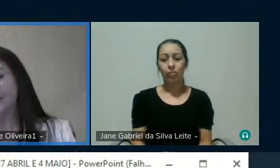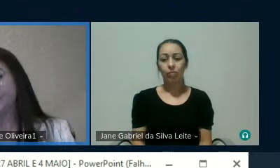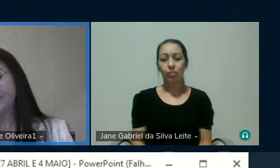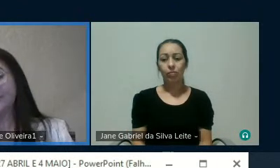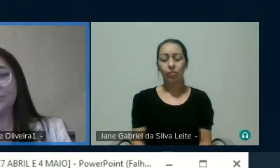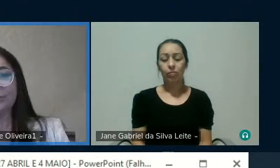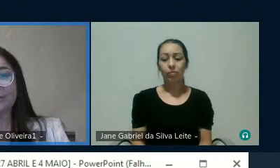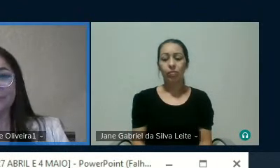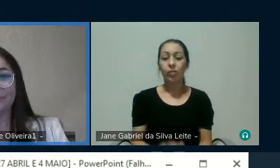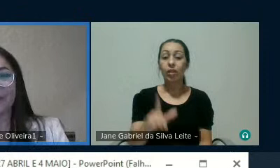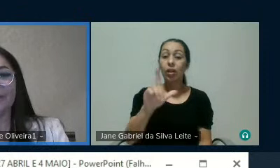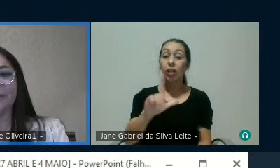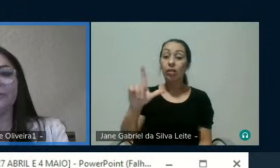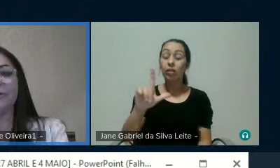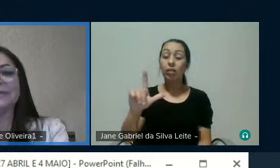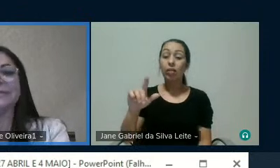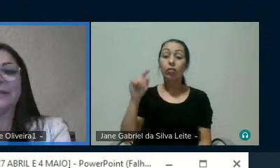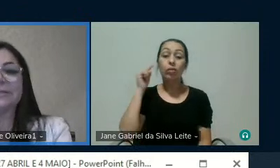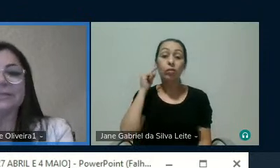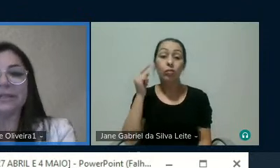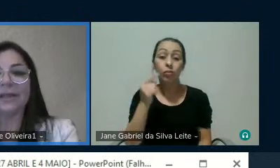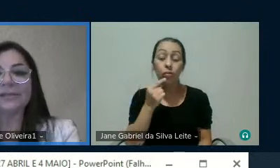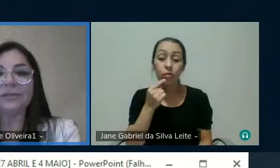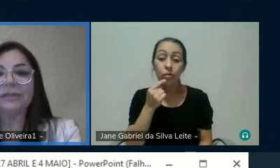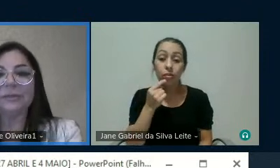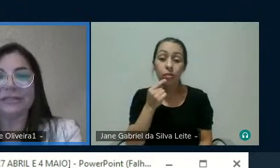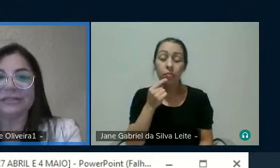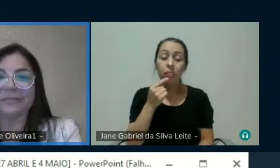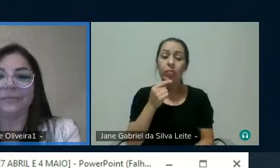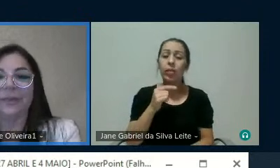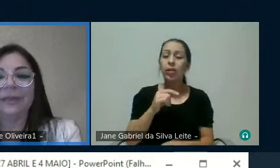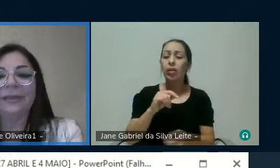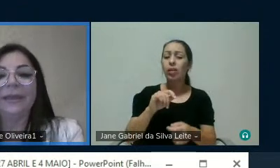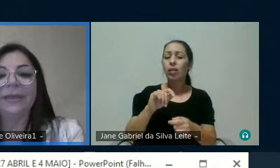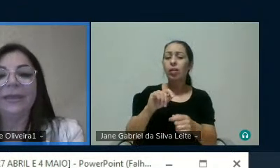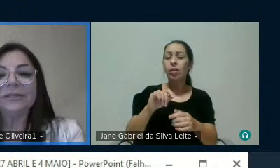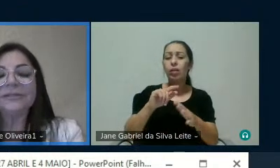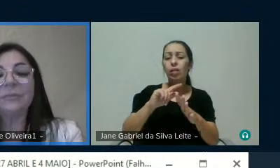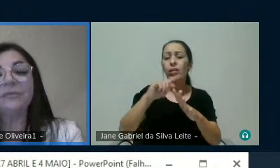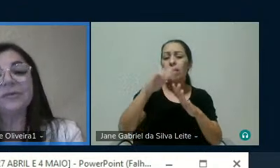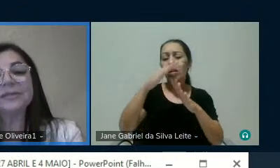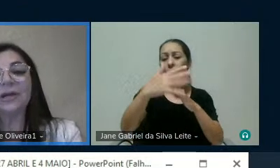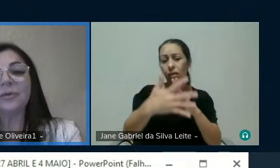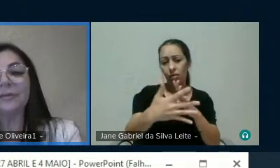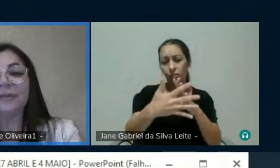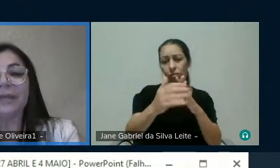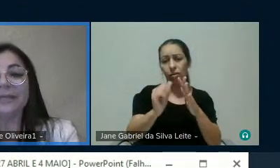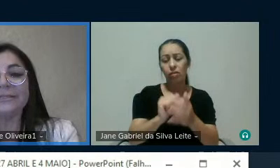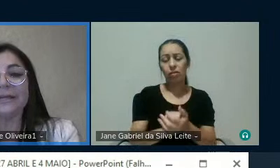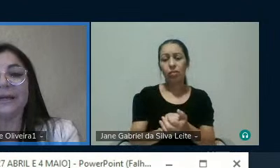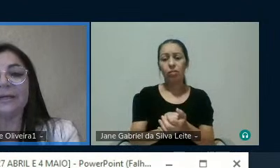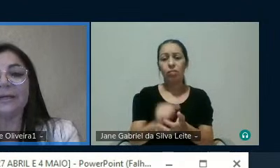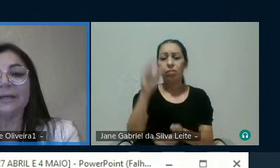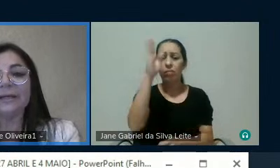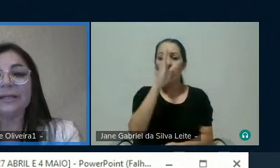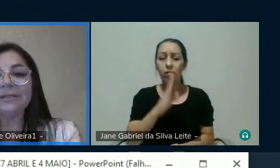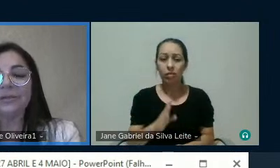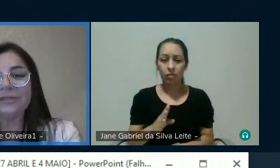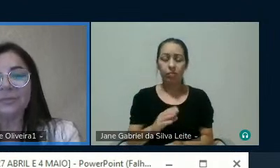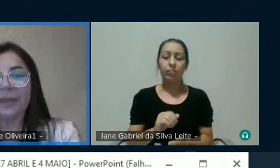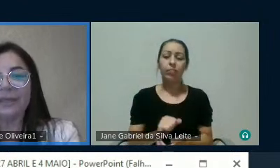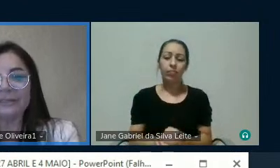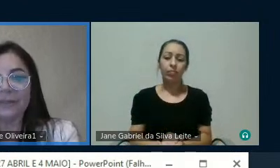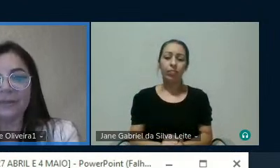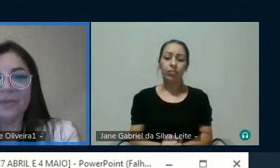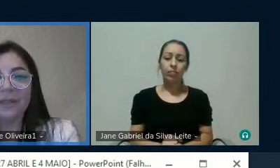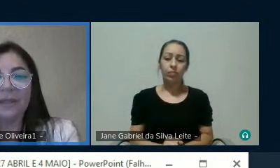E a literatura surda em língua brasileira de sinais ou libras. Eu sempre vou usar como referência a